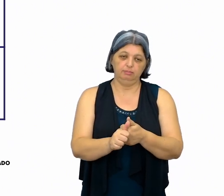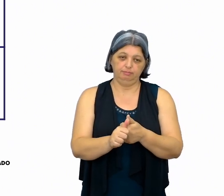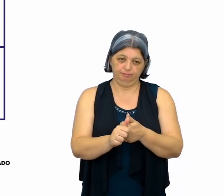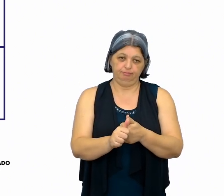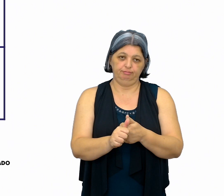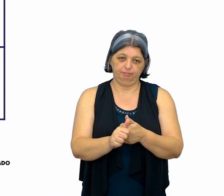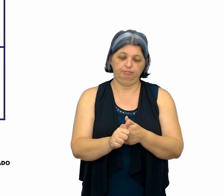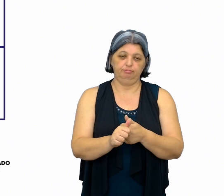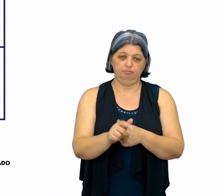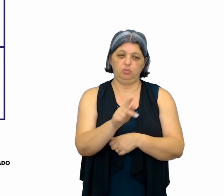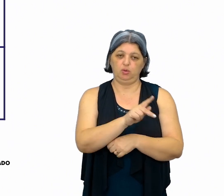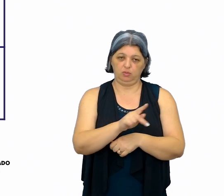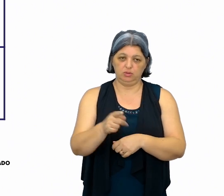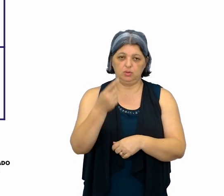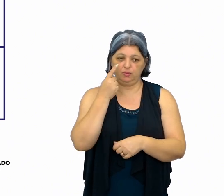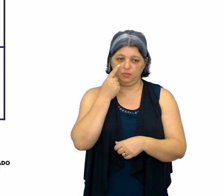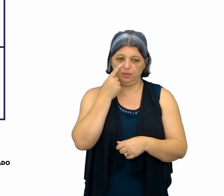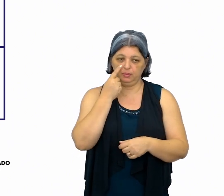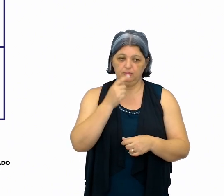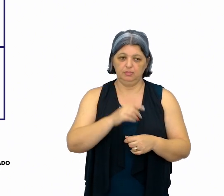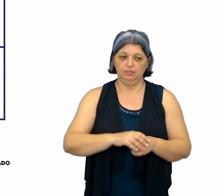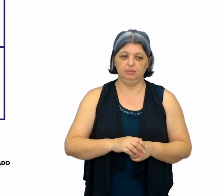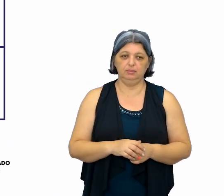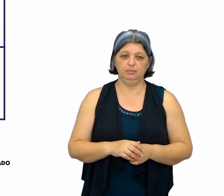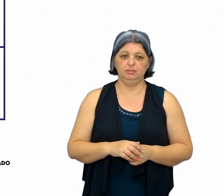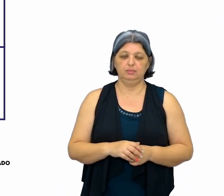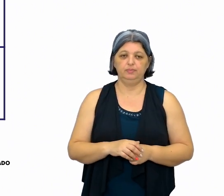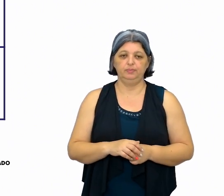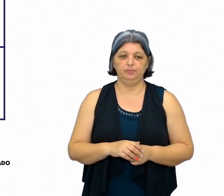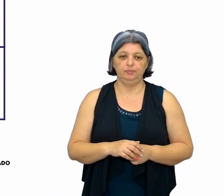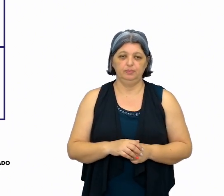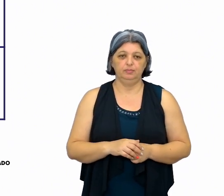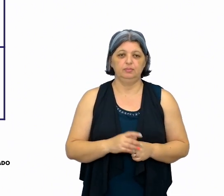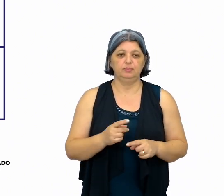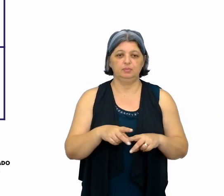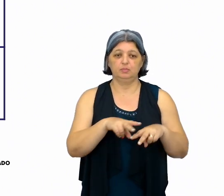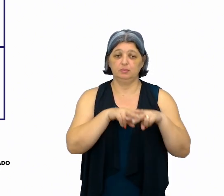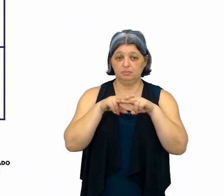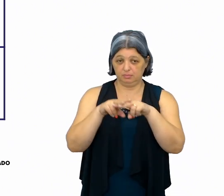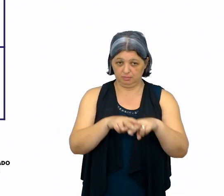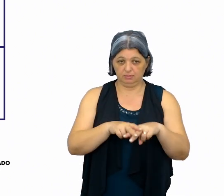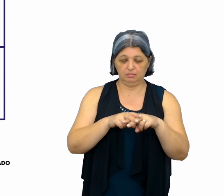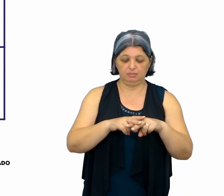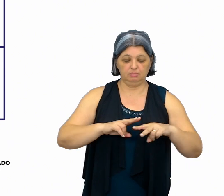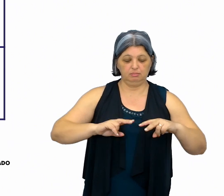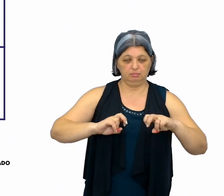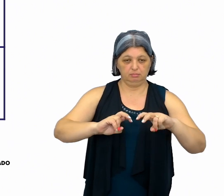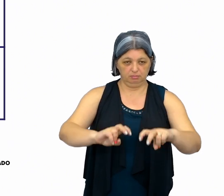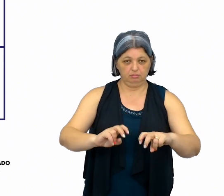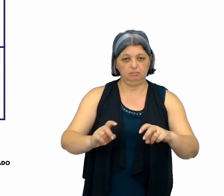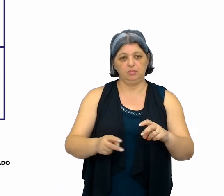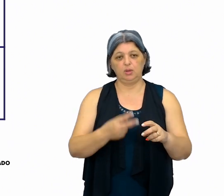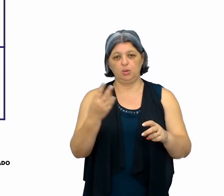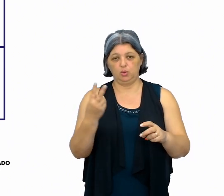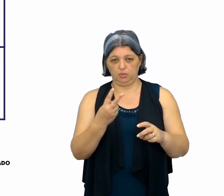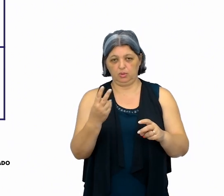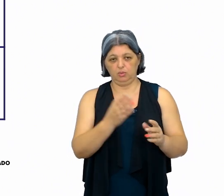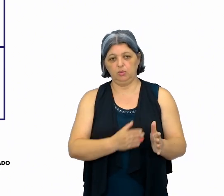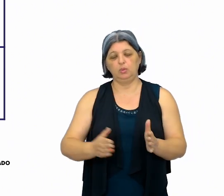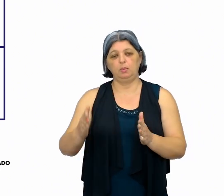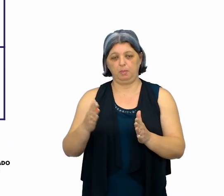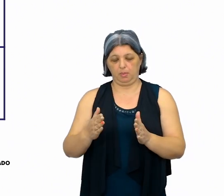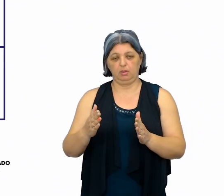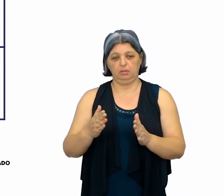aluno. Já na aula 9, é dedicada à revisão e será explorada no segundo momento da